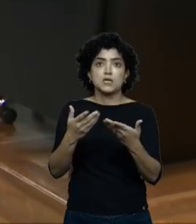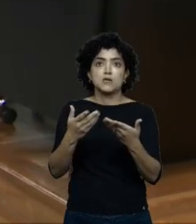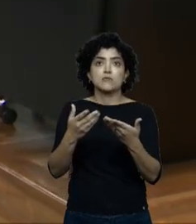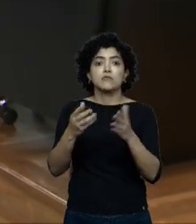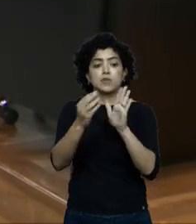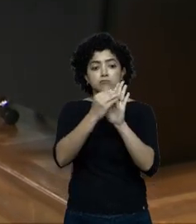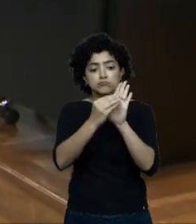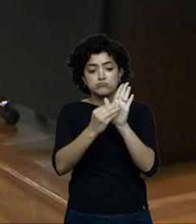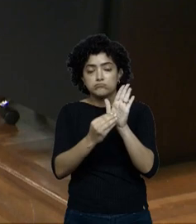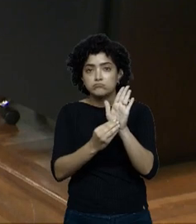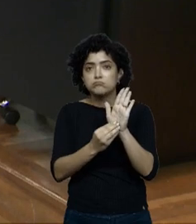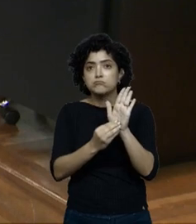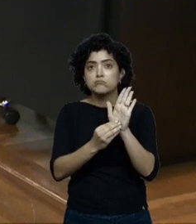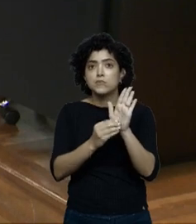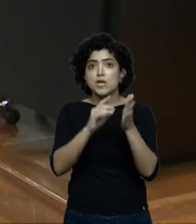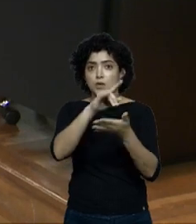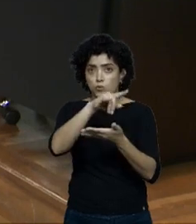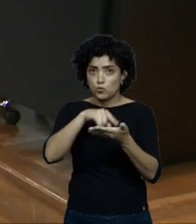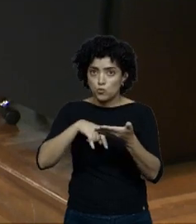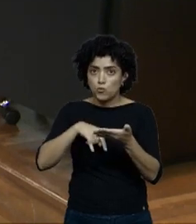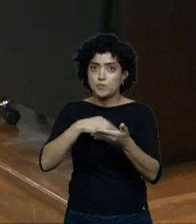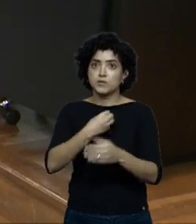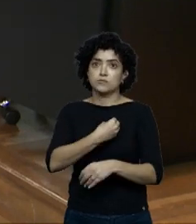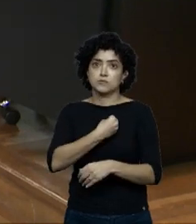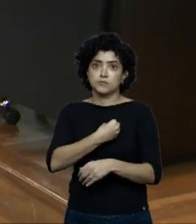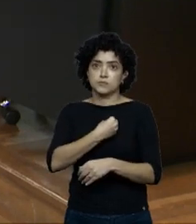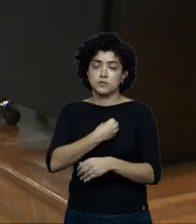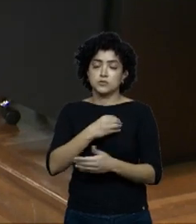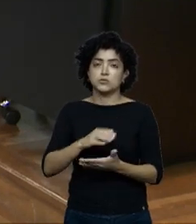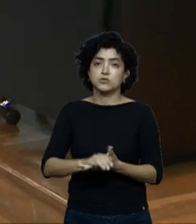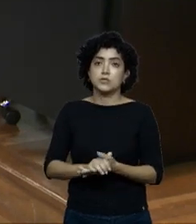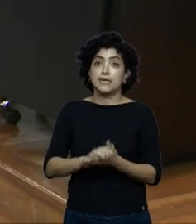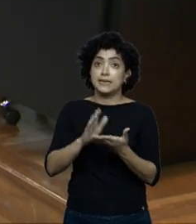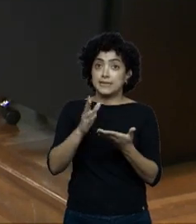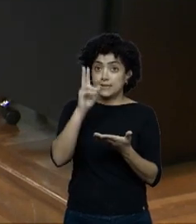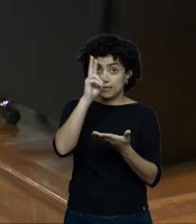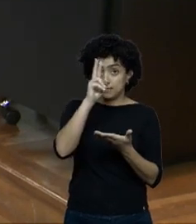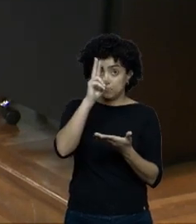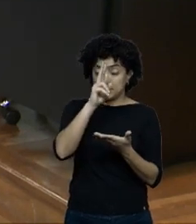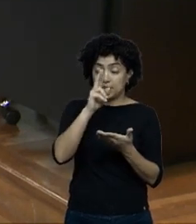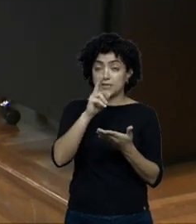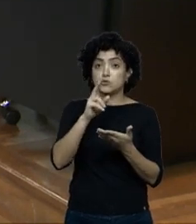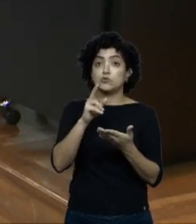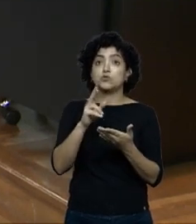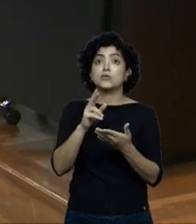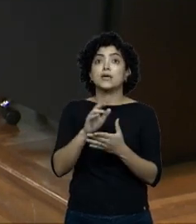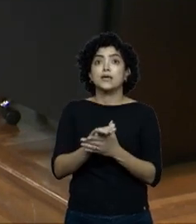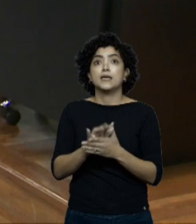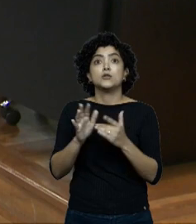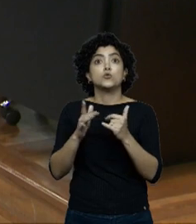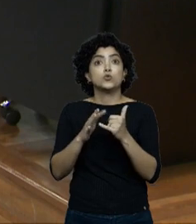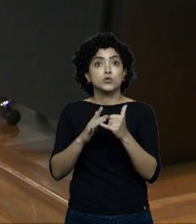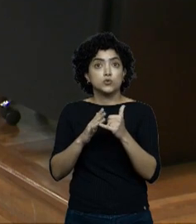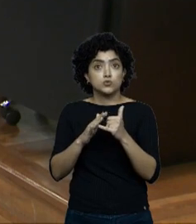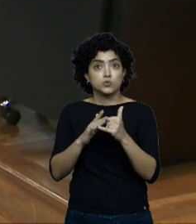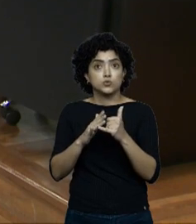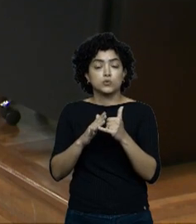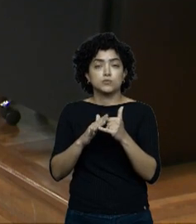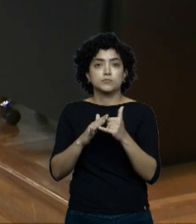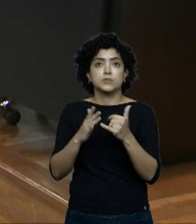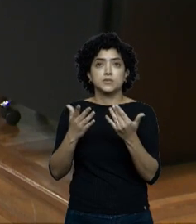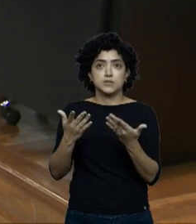documento né o registro de quem está presente Lembrando que no YouTube nós tivemos sem